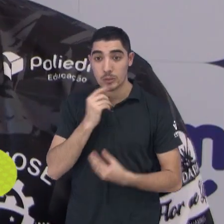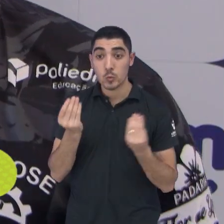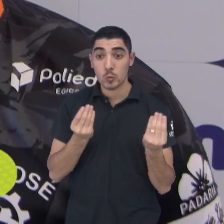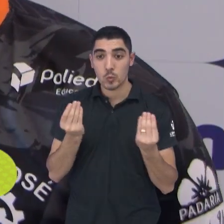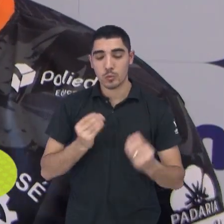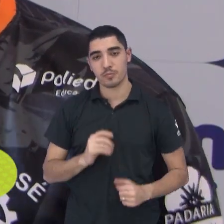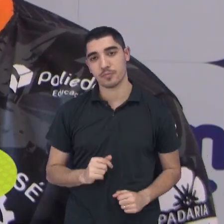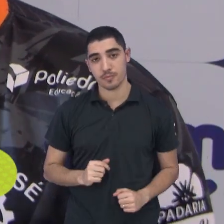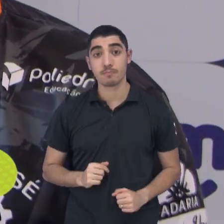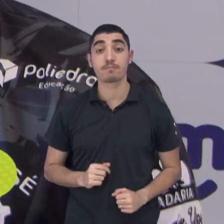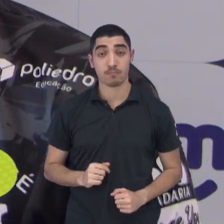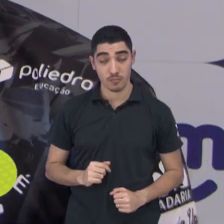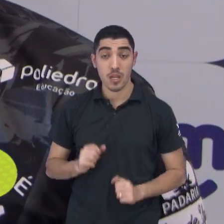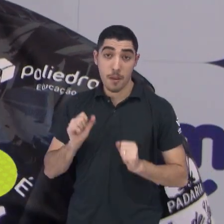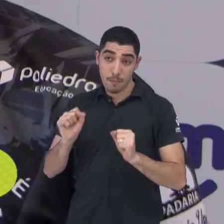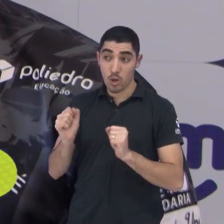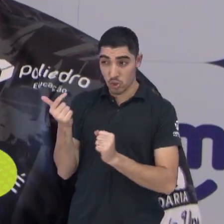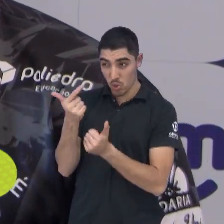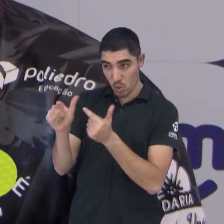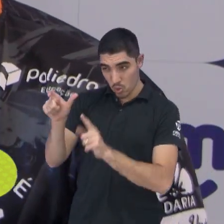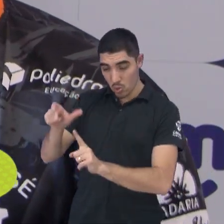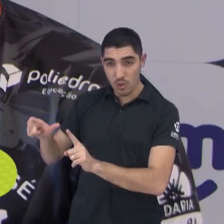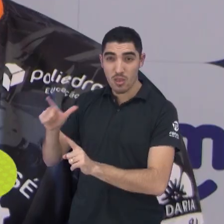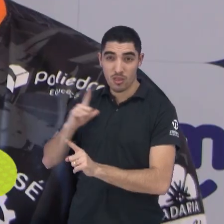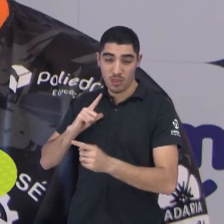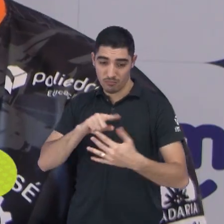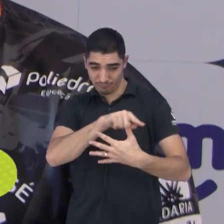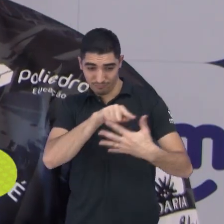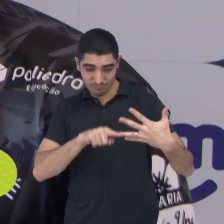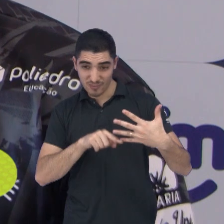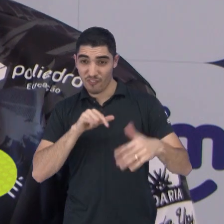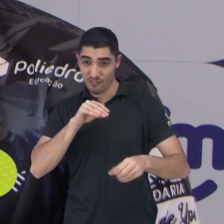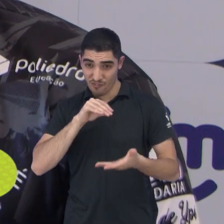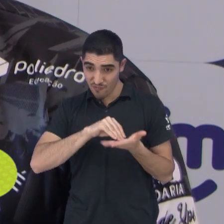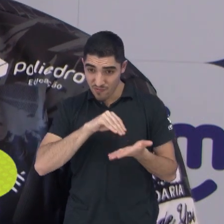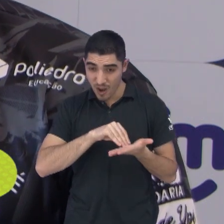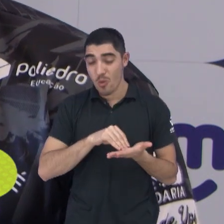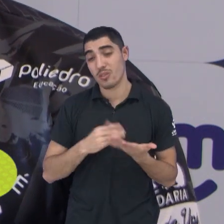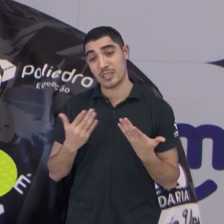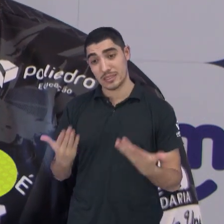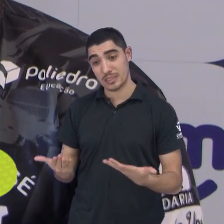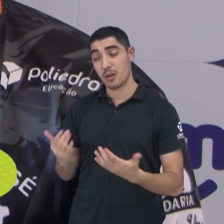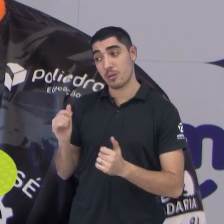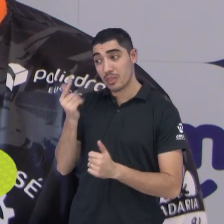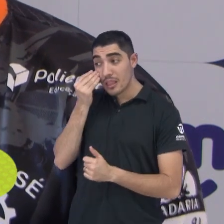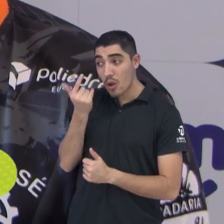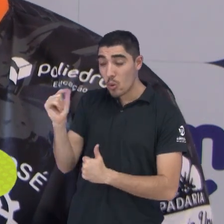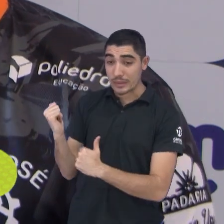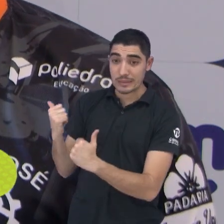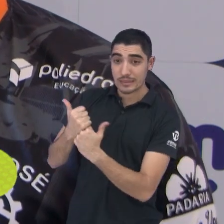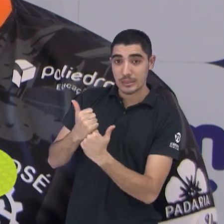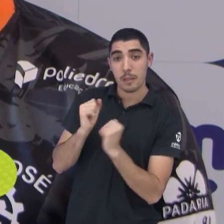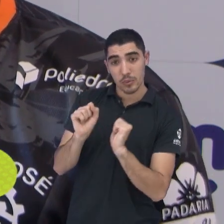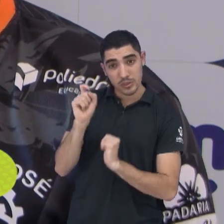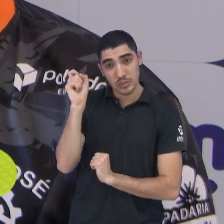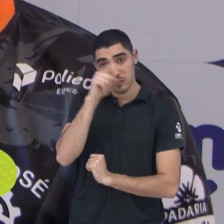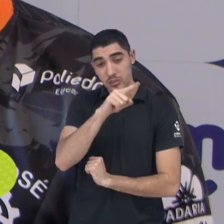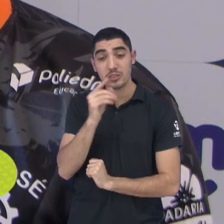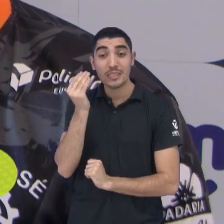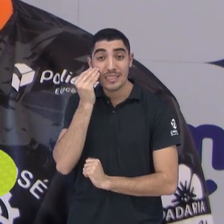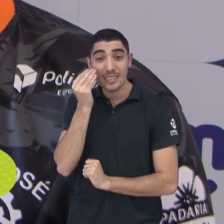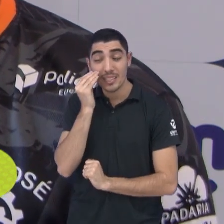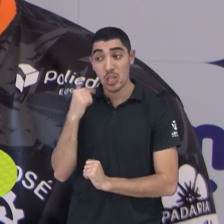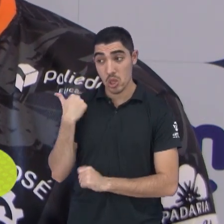Pode sobrecarregar os atletas que vão, né? Como a gente vai com menos atletas, vou ter que improvisar alguém, então isso pode dificultar e até mudar um